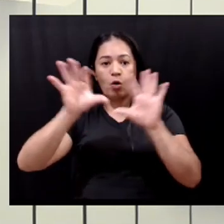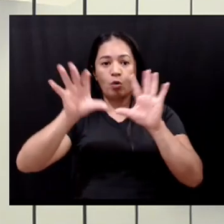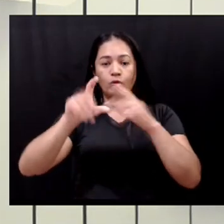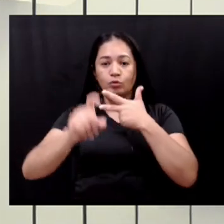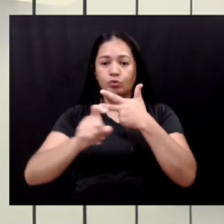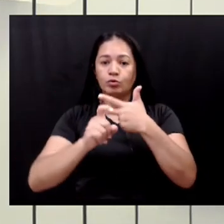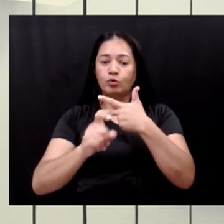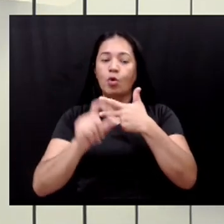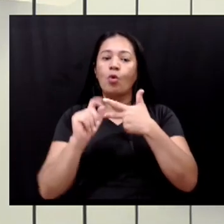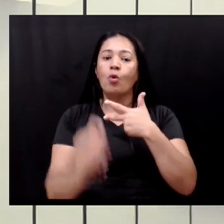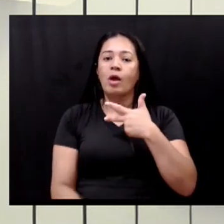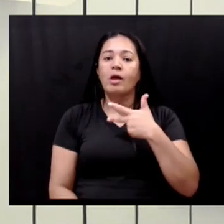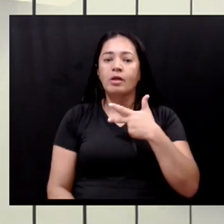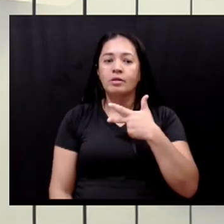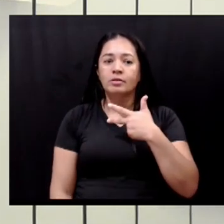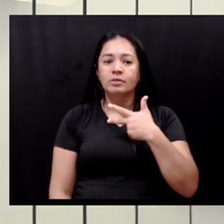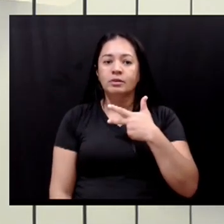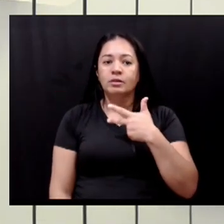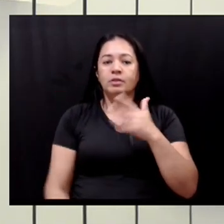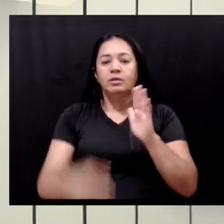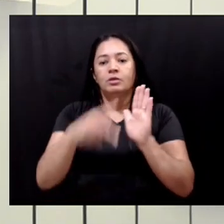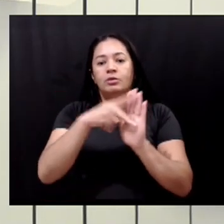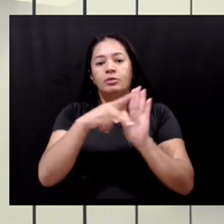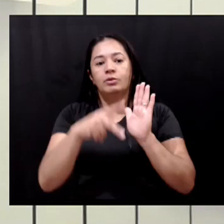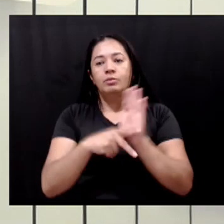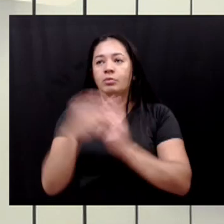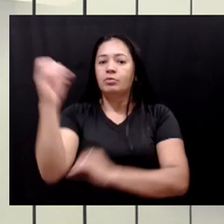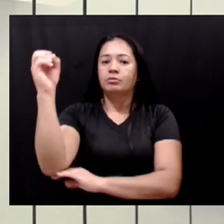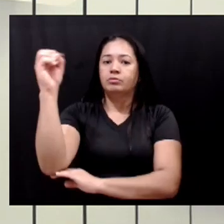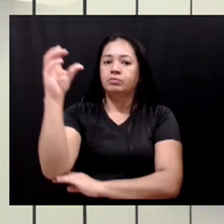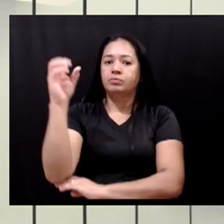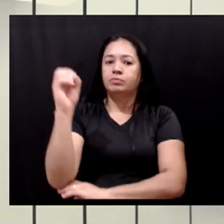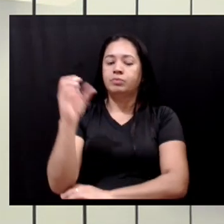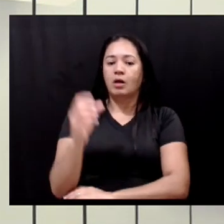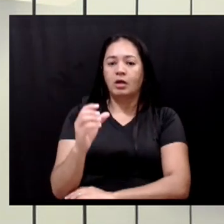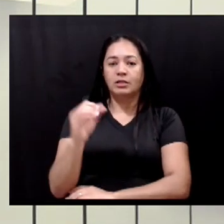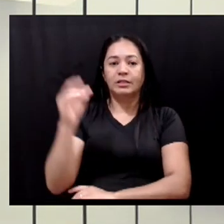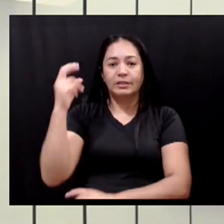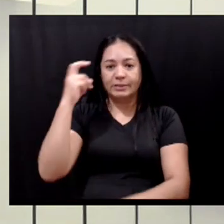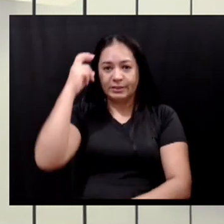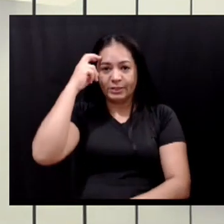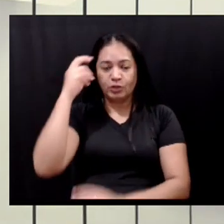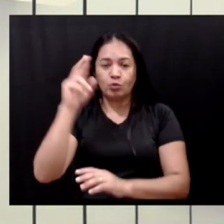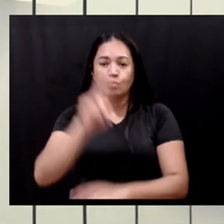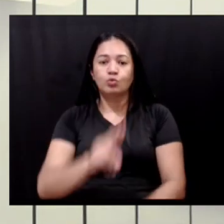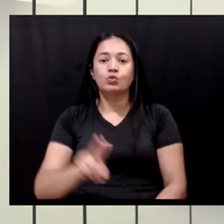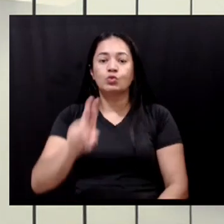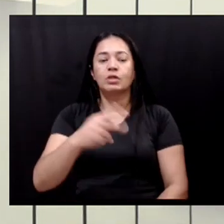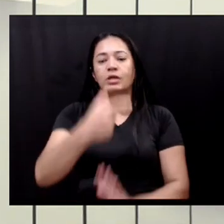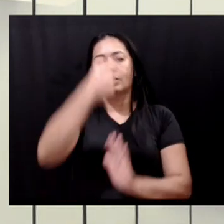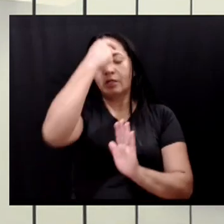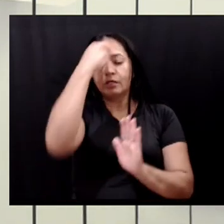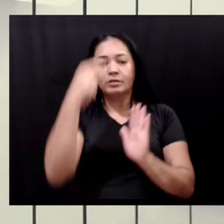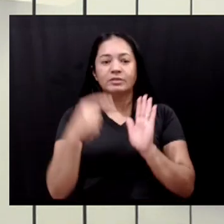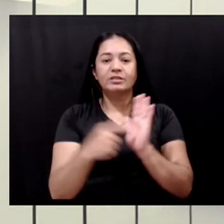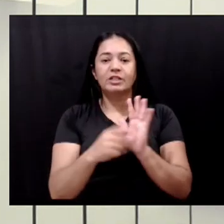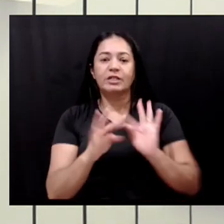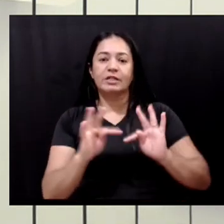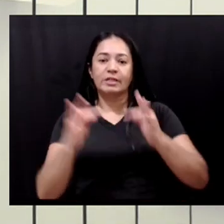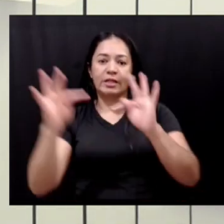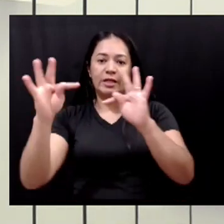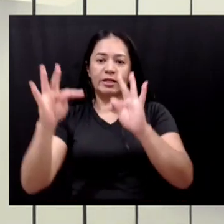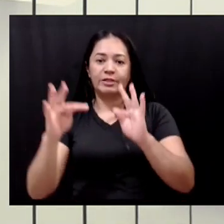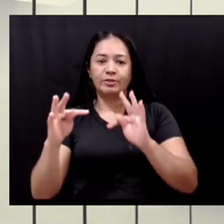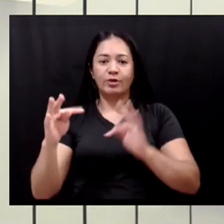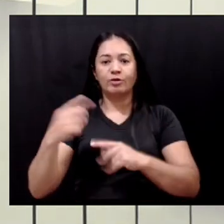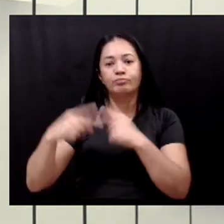implantar o programa de semáforos inteligentes com o uso de inteligência artificial e tecnologia avançada de sensores